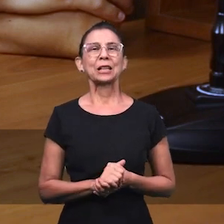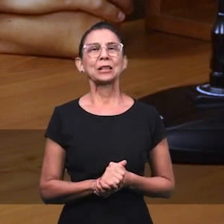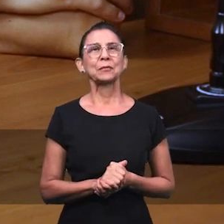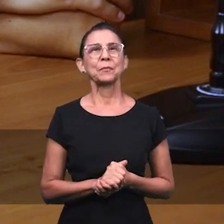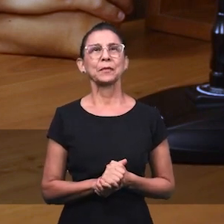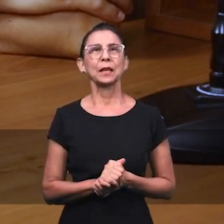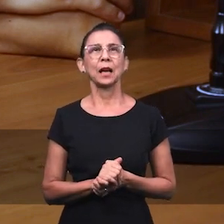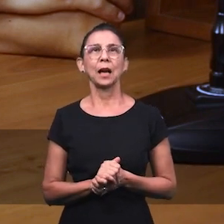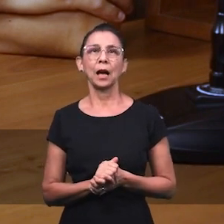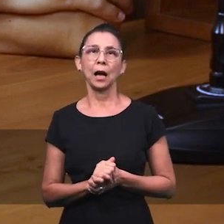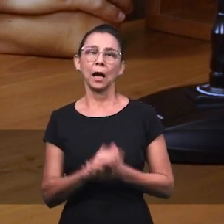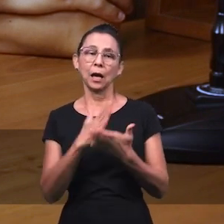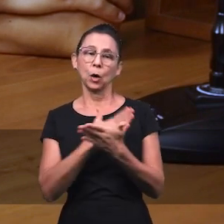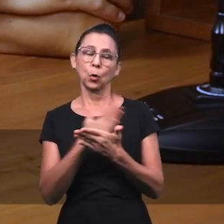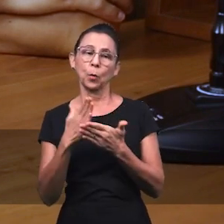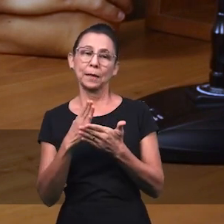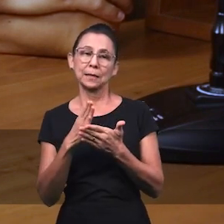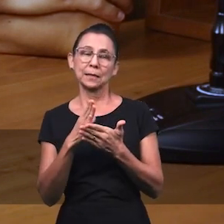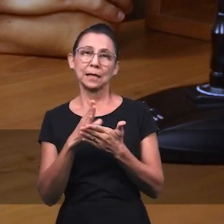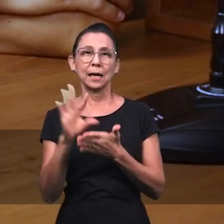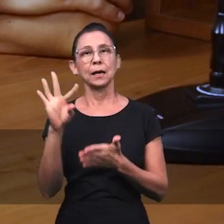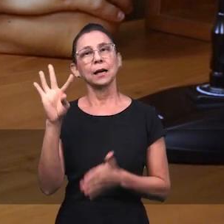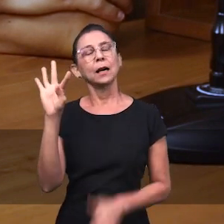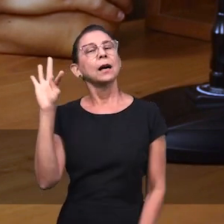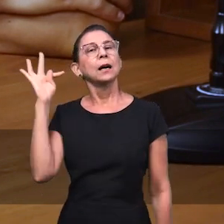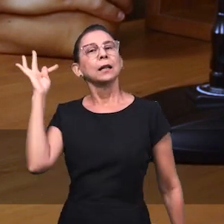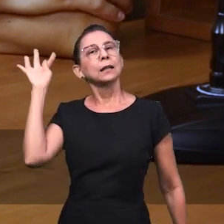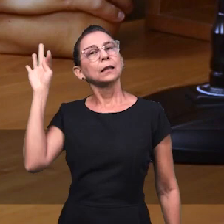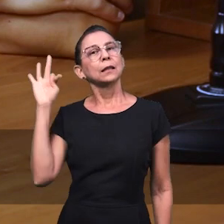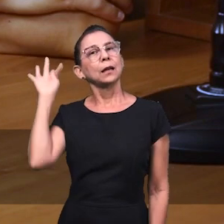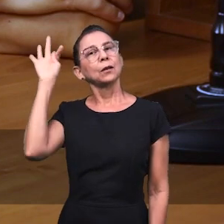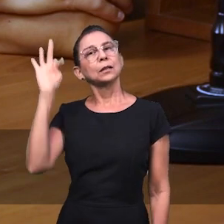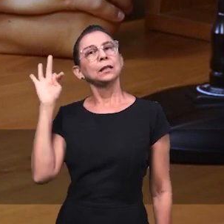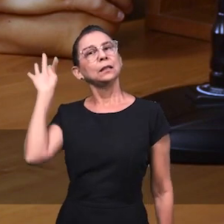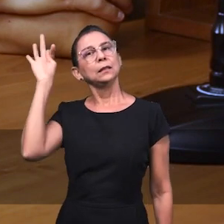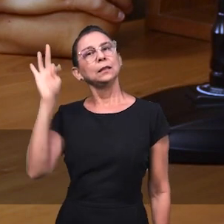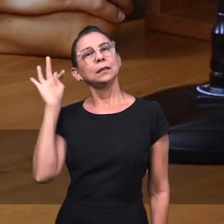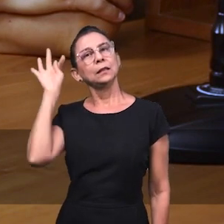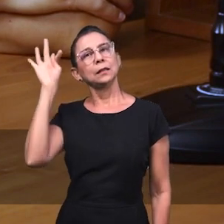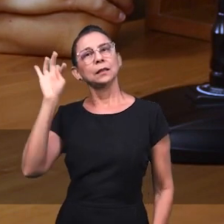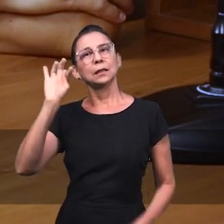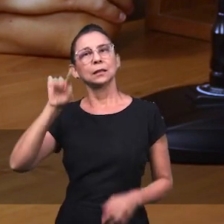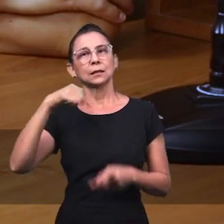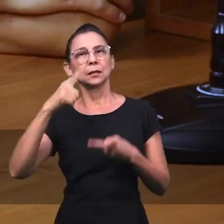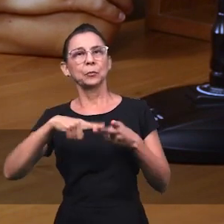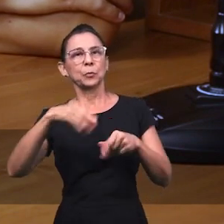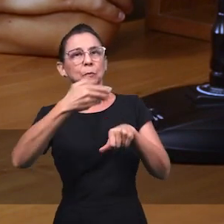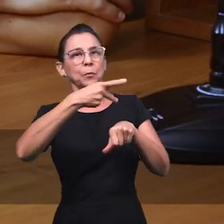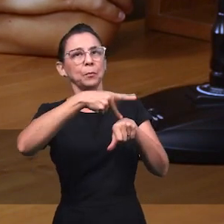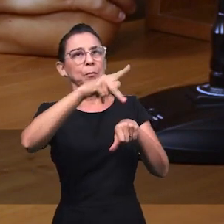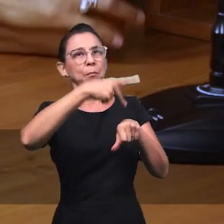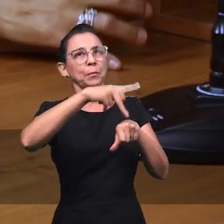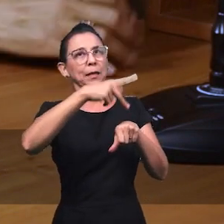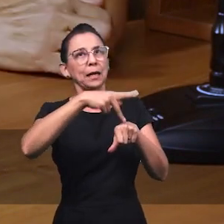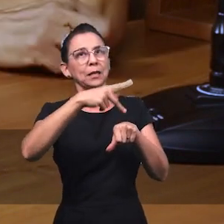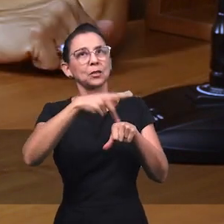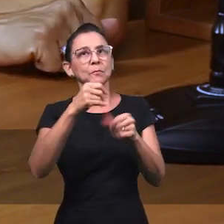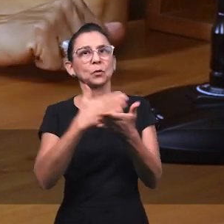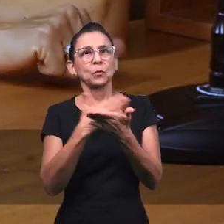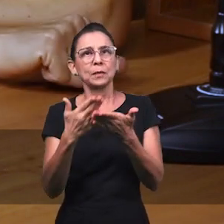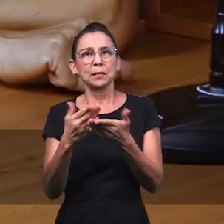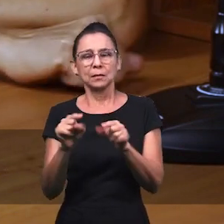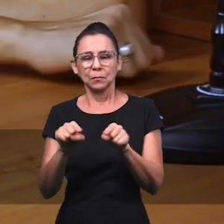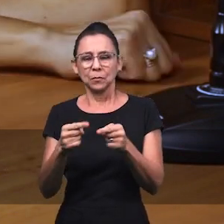teoria. A teoria é importante. Depois a prática. A prática, eu comecei a tocar mais